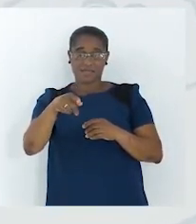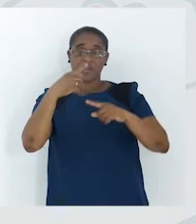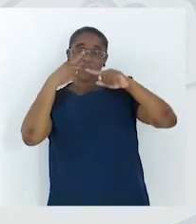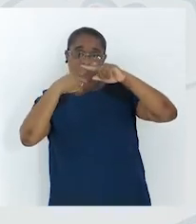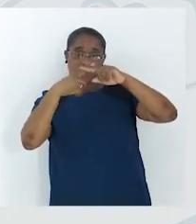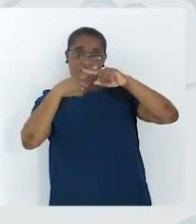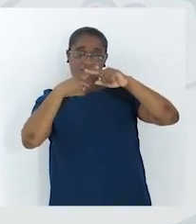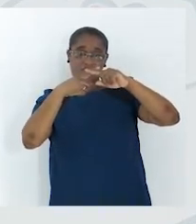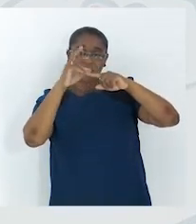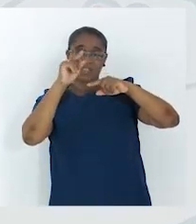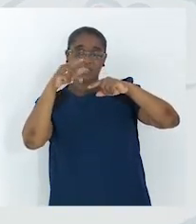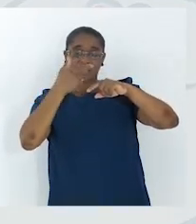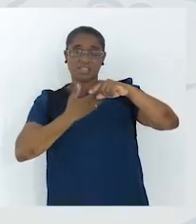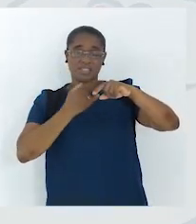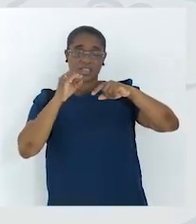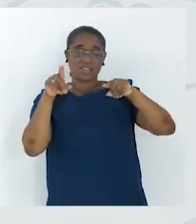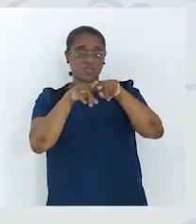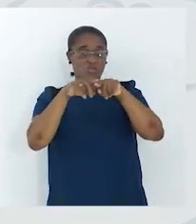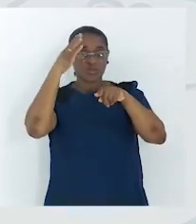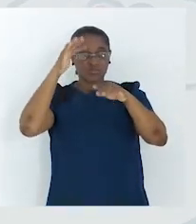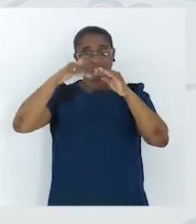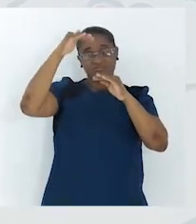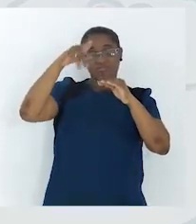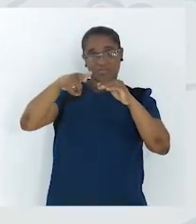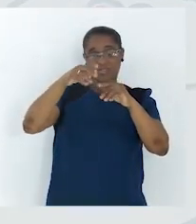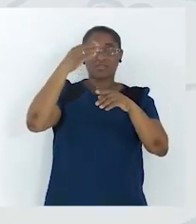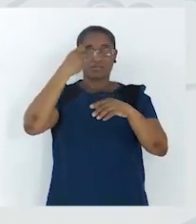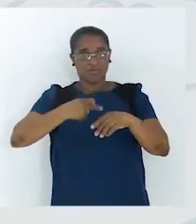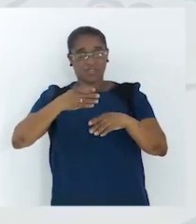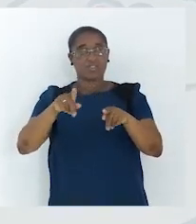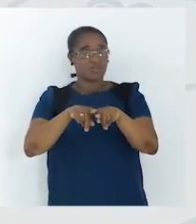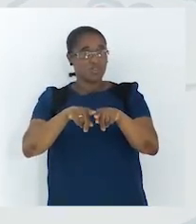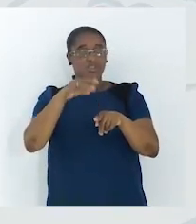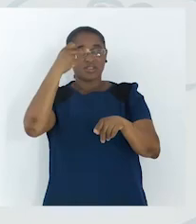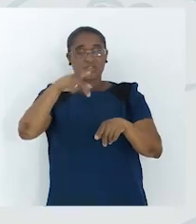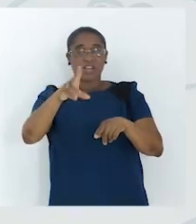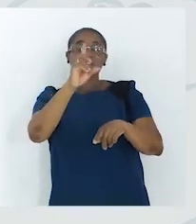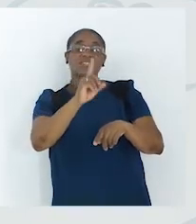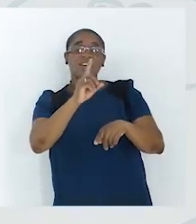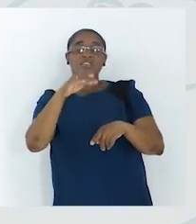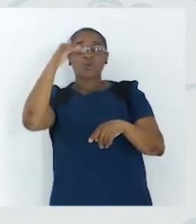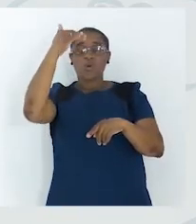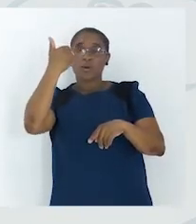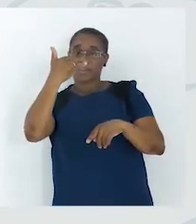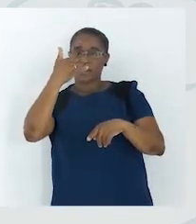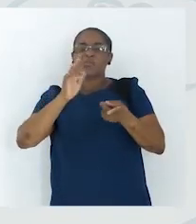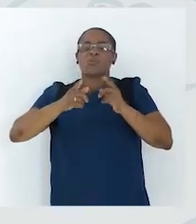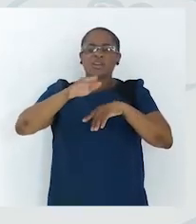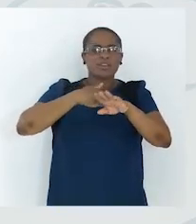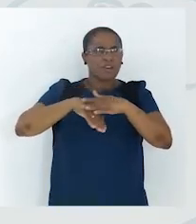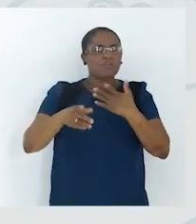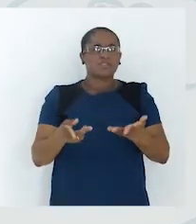a multiplicação de radicais com o mesmo intuito no intenso e fica sem usam tornar o que é que vamos fazer